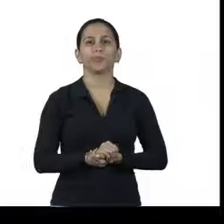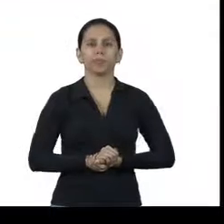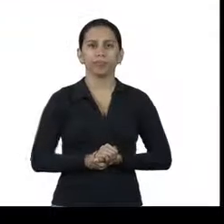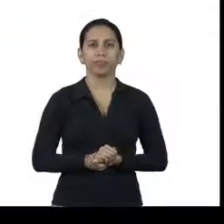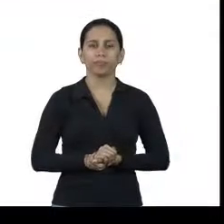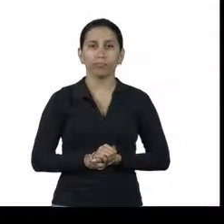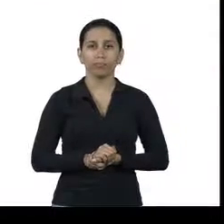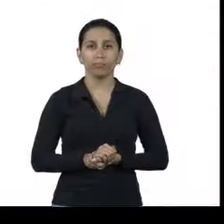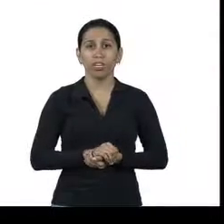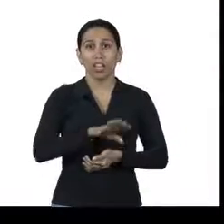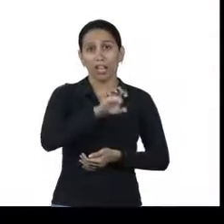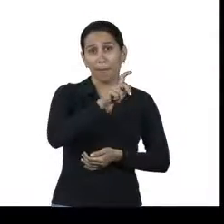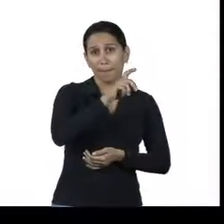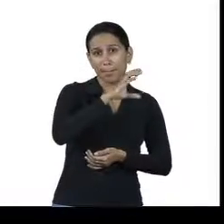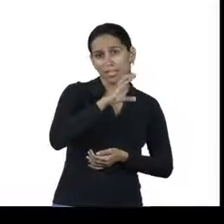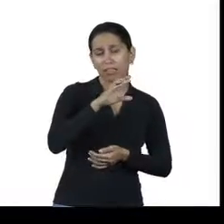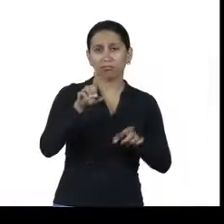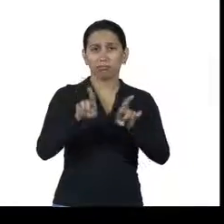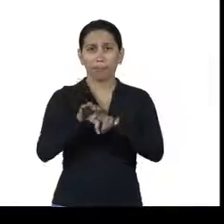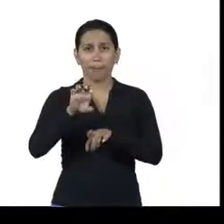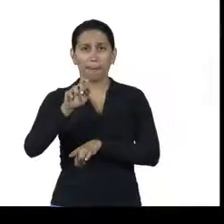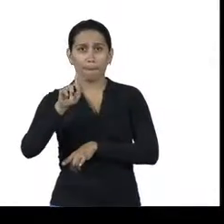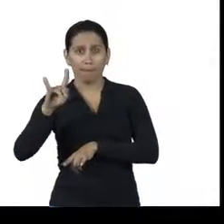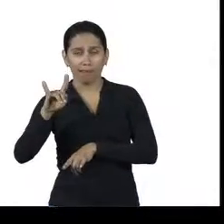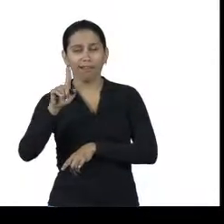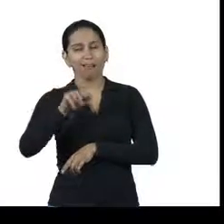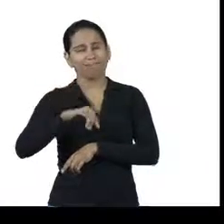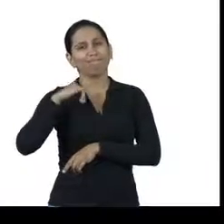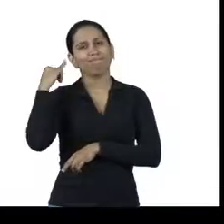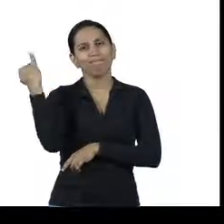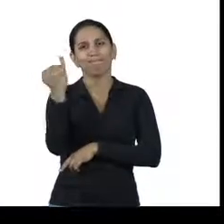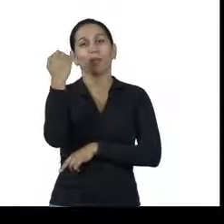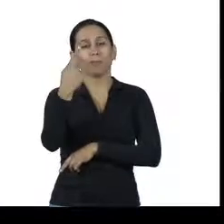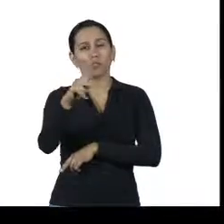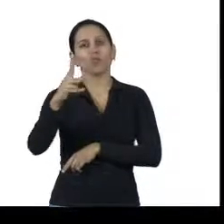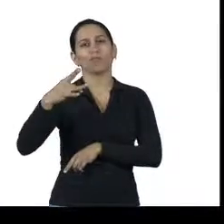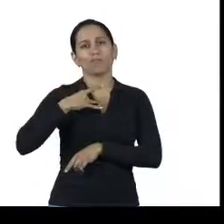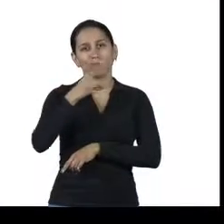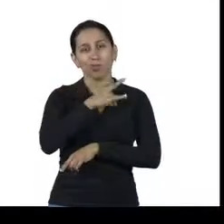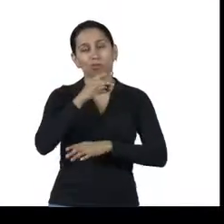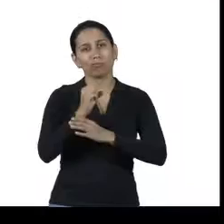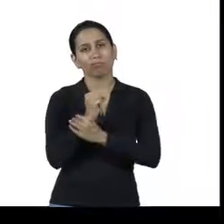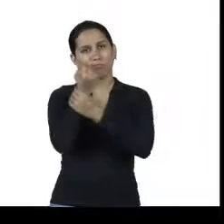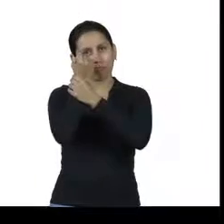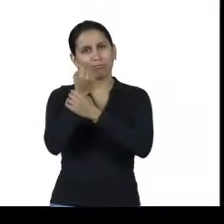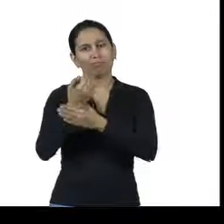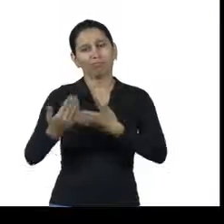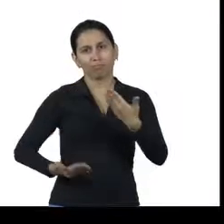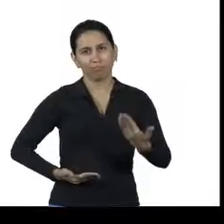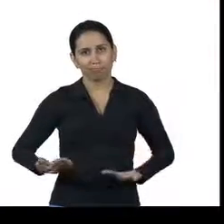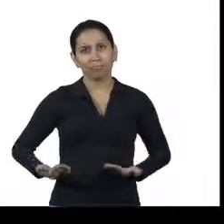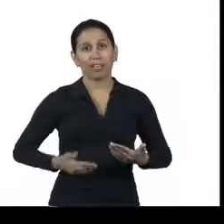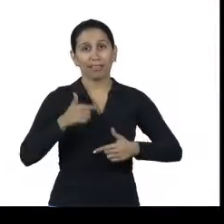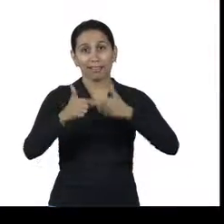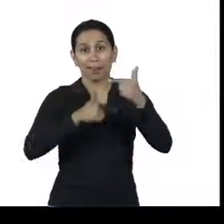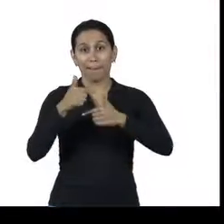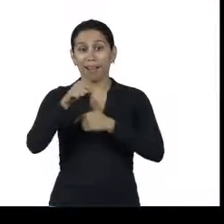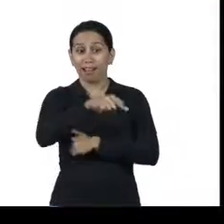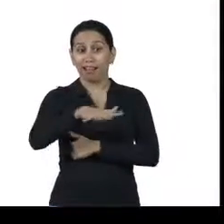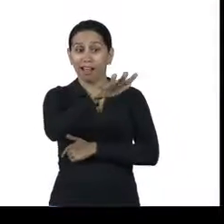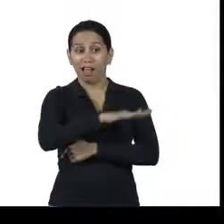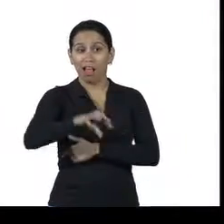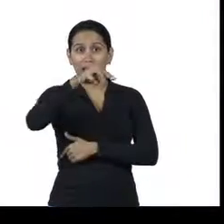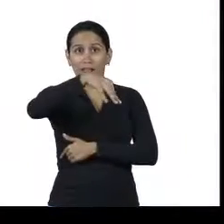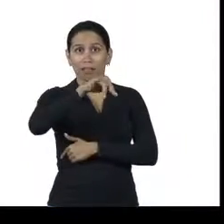Tanto os EPCs quanto os EPIs são muito importantes para a segurança e saúde de todos que trabalham na mineração.